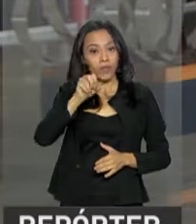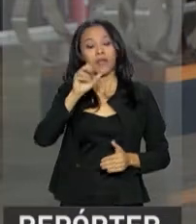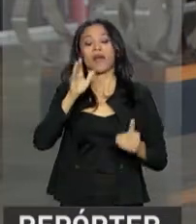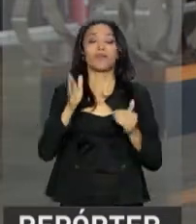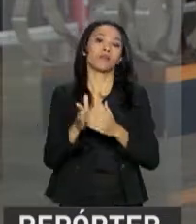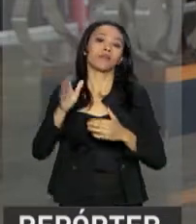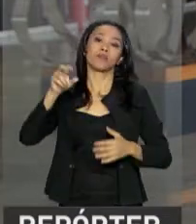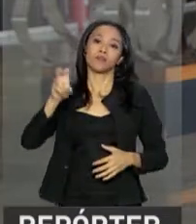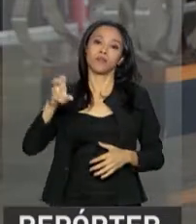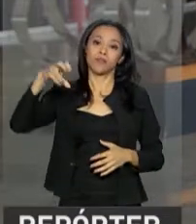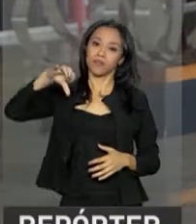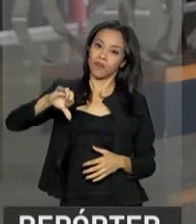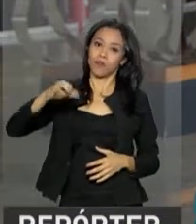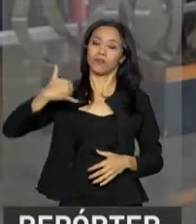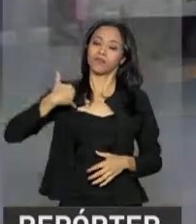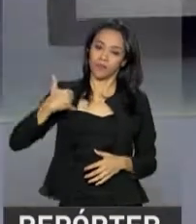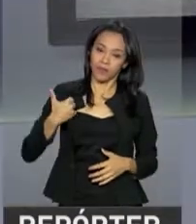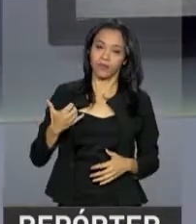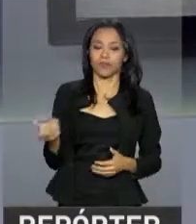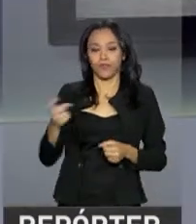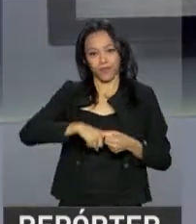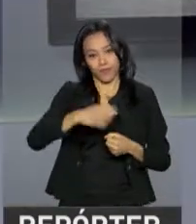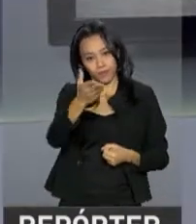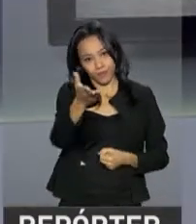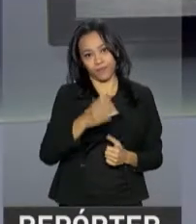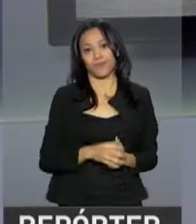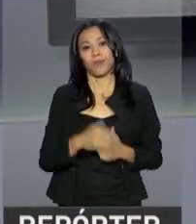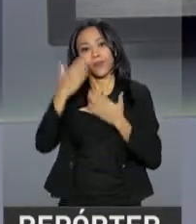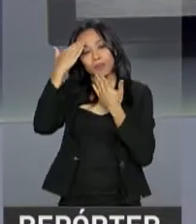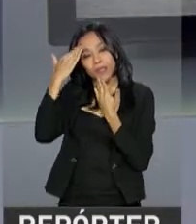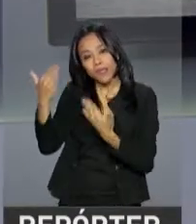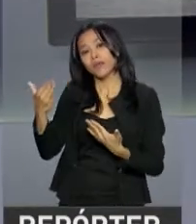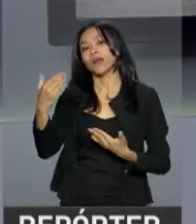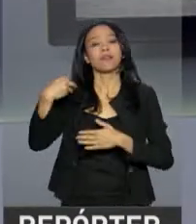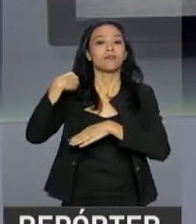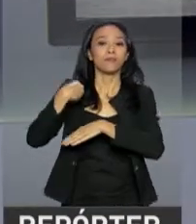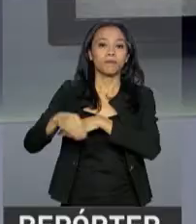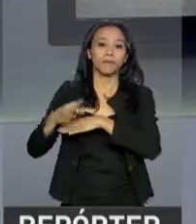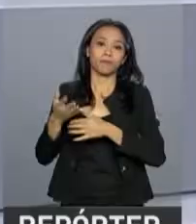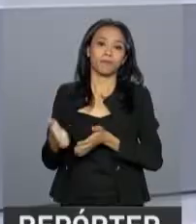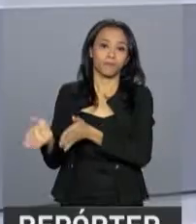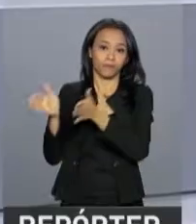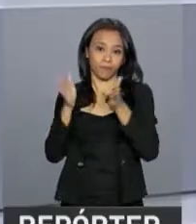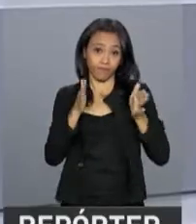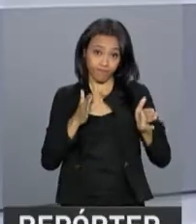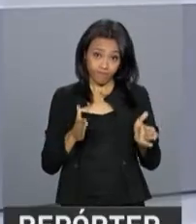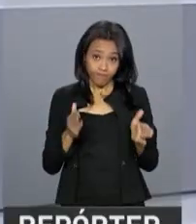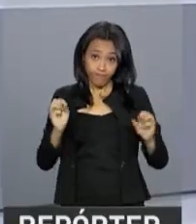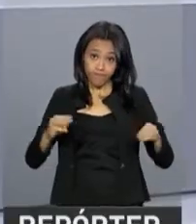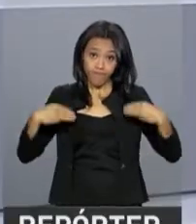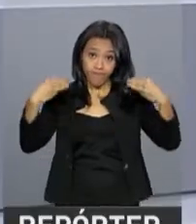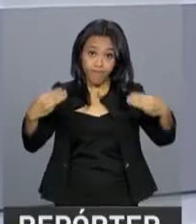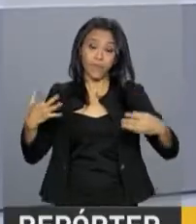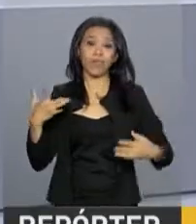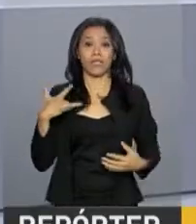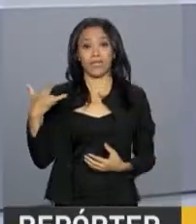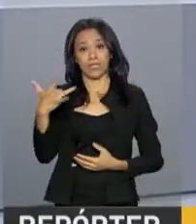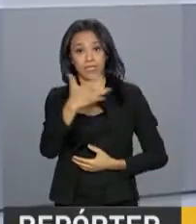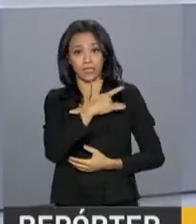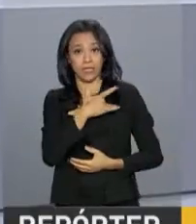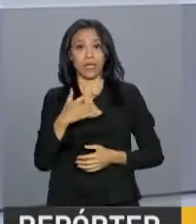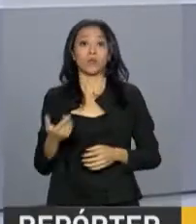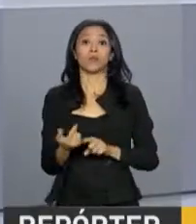anos volto com você no estúdio thaissa obrigada gabi pelas suas informações o ministério da saúde